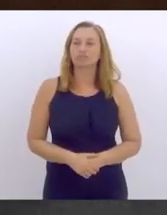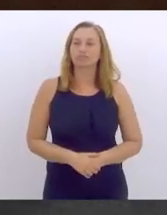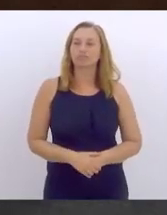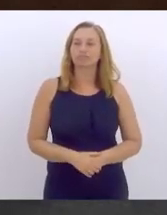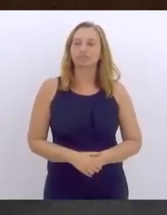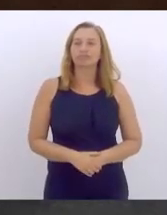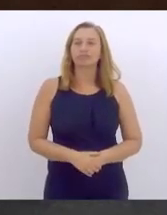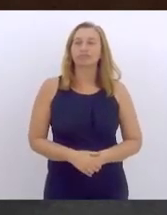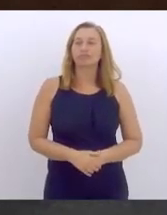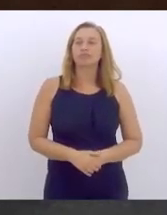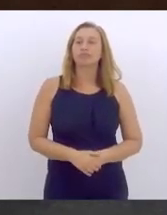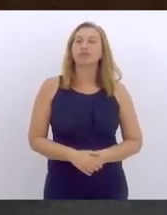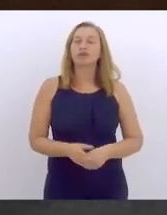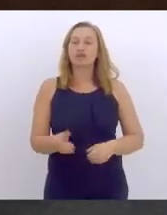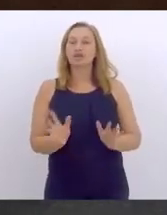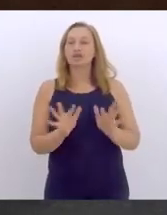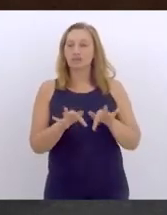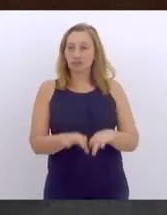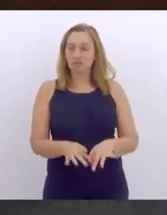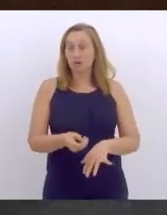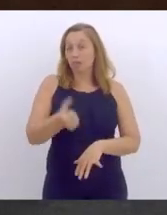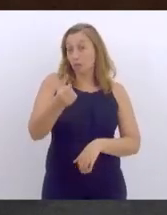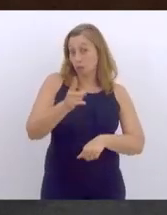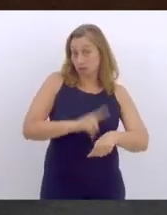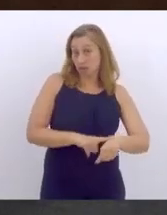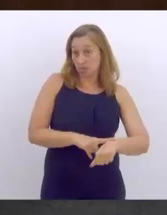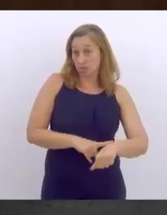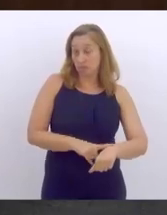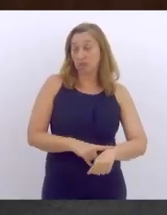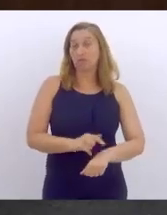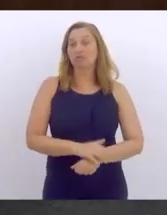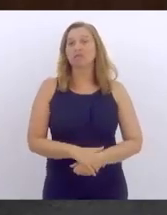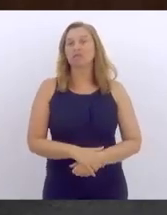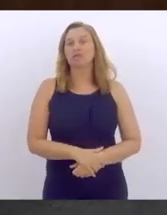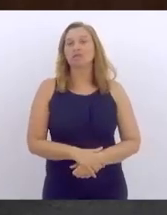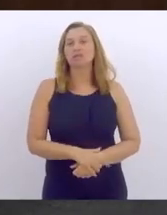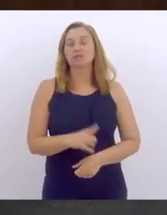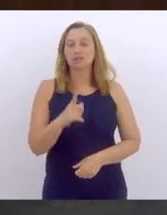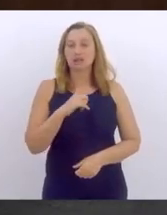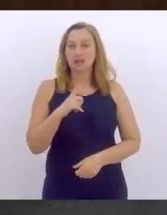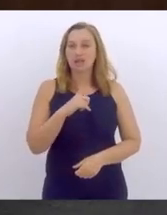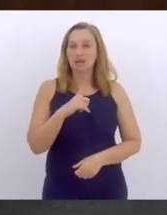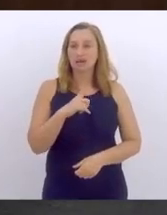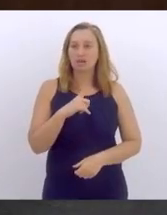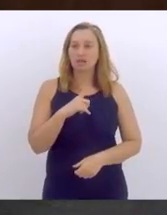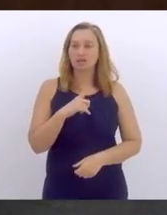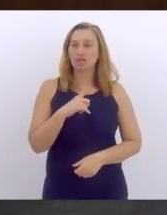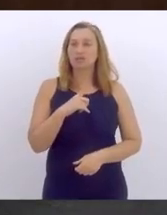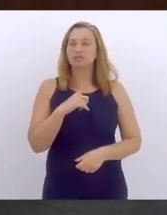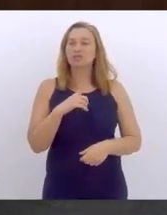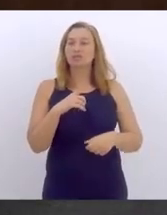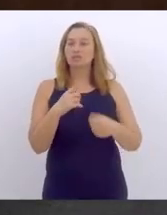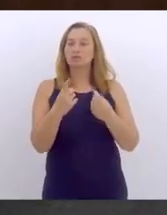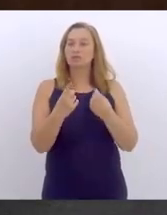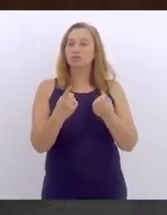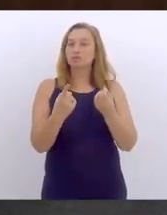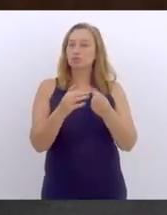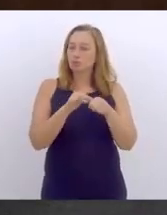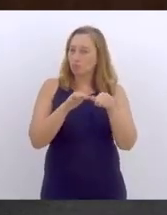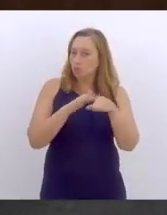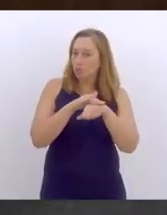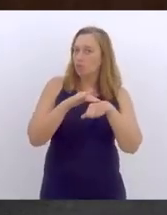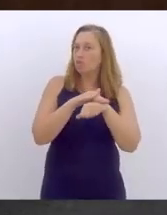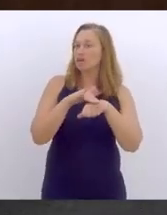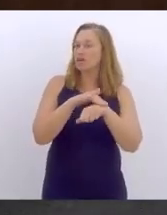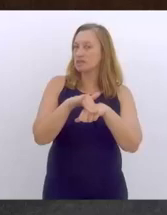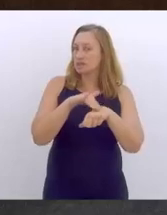há pouco terminou, vai haver uma abertura de conversação para